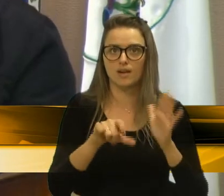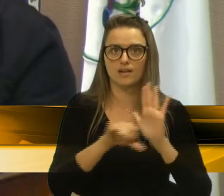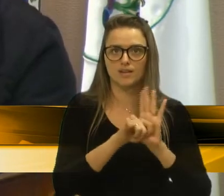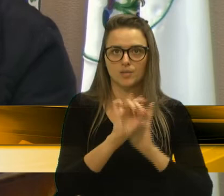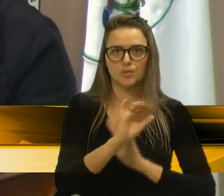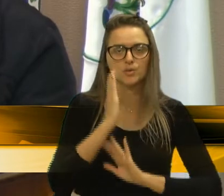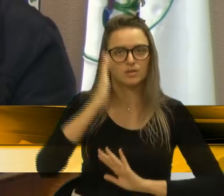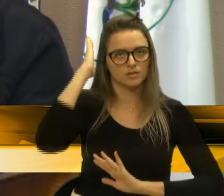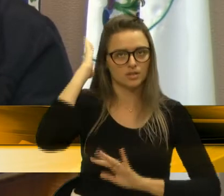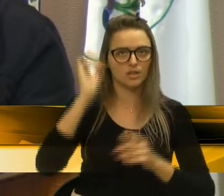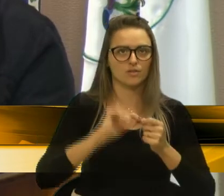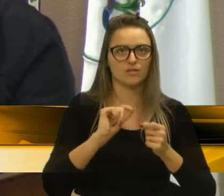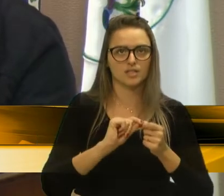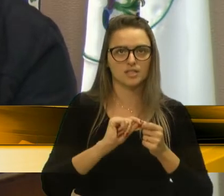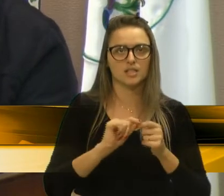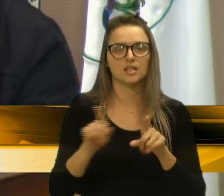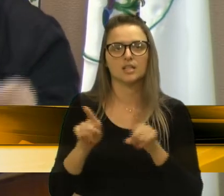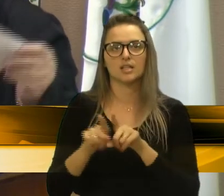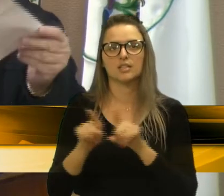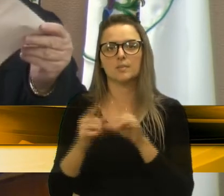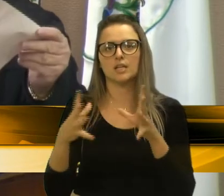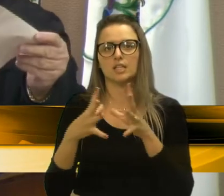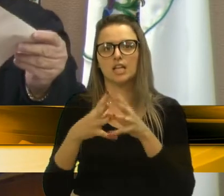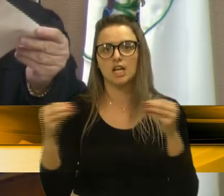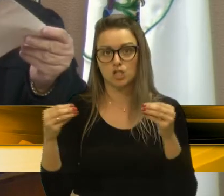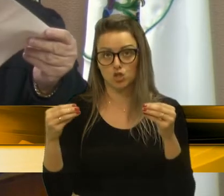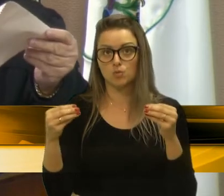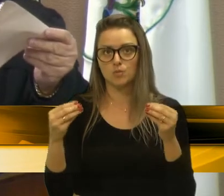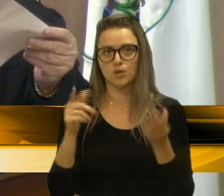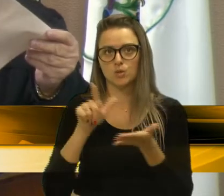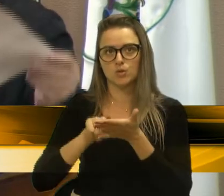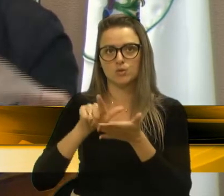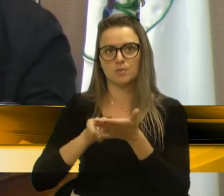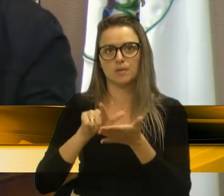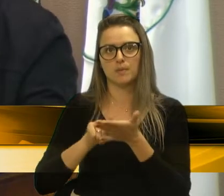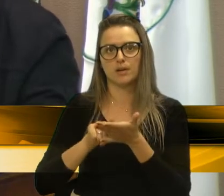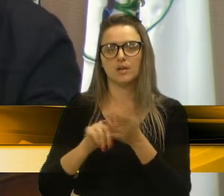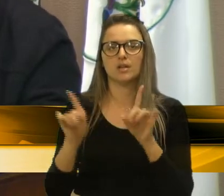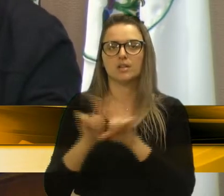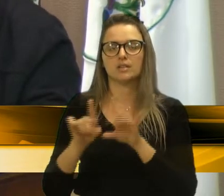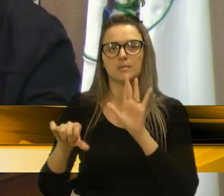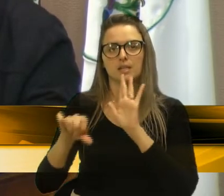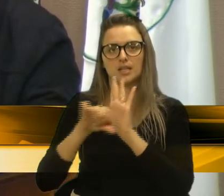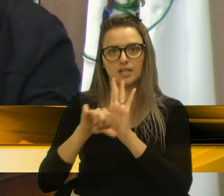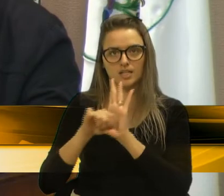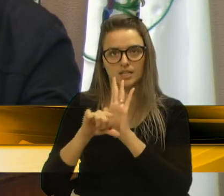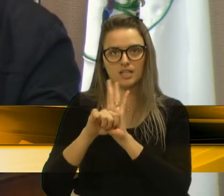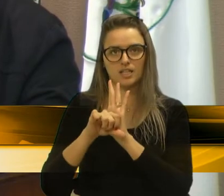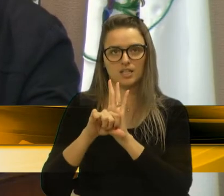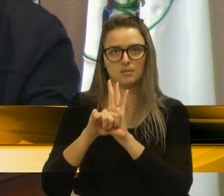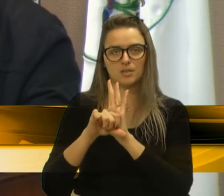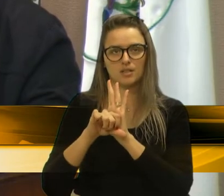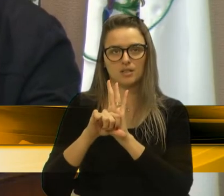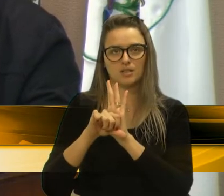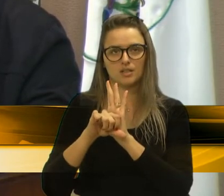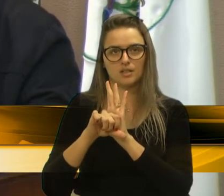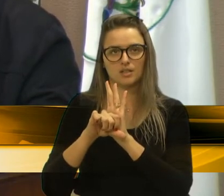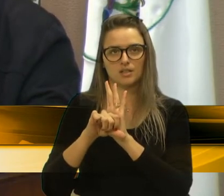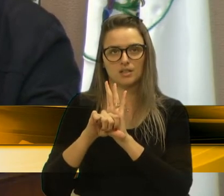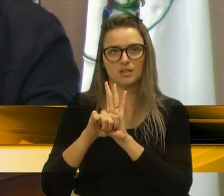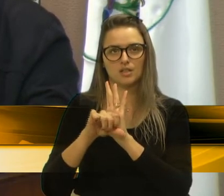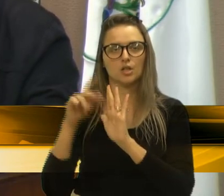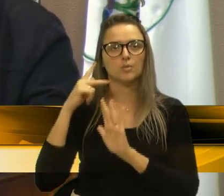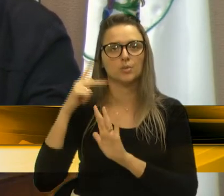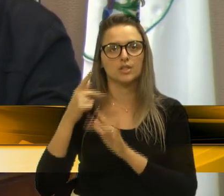e na sumida do parecer, além do crime de infração